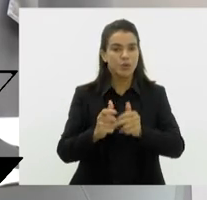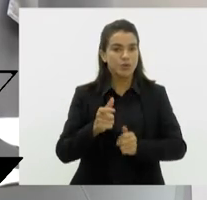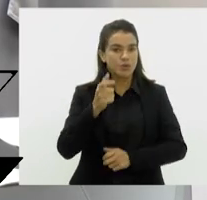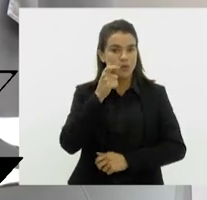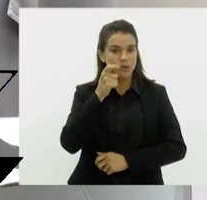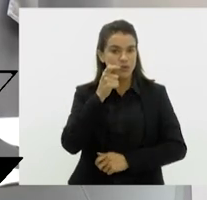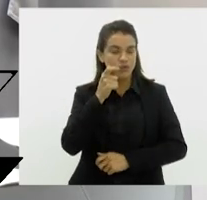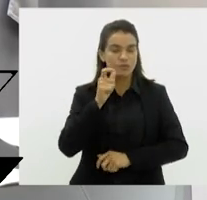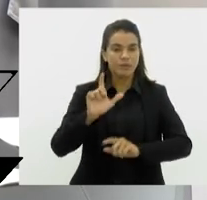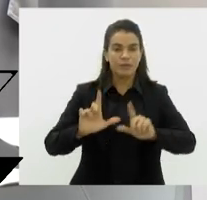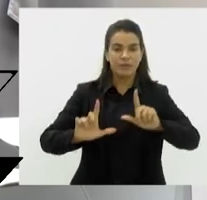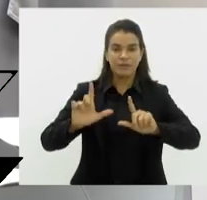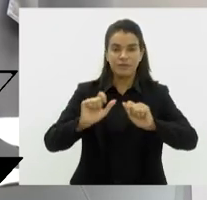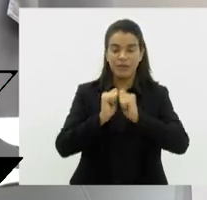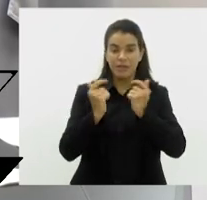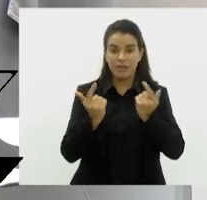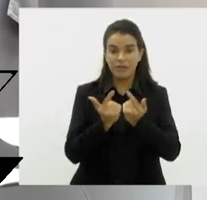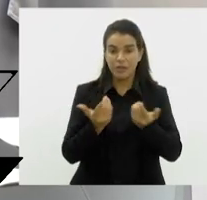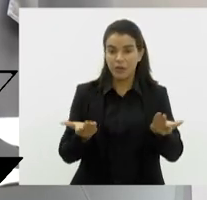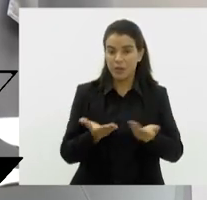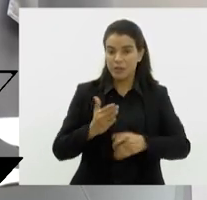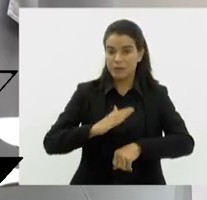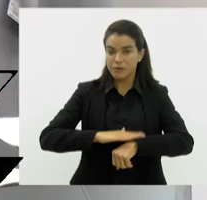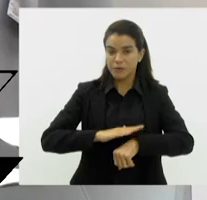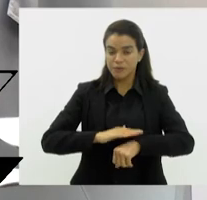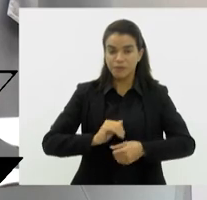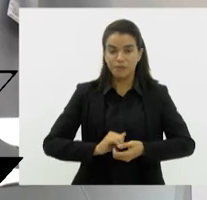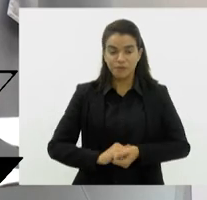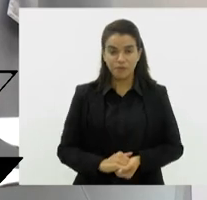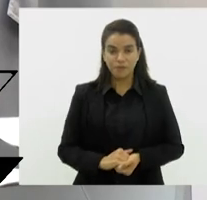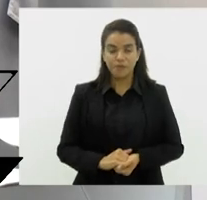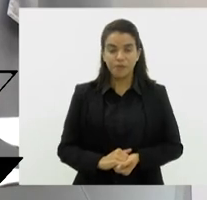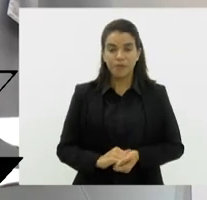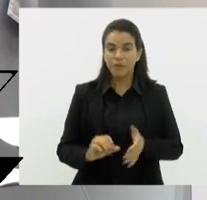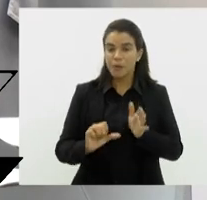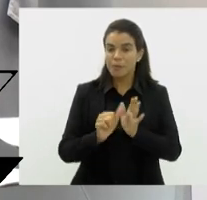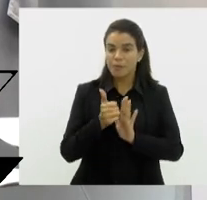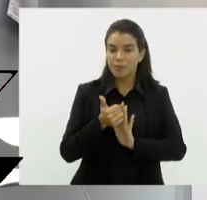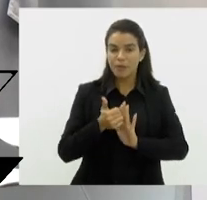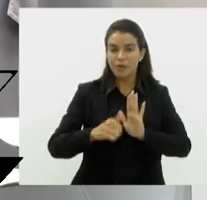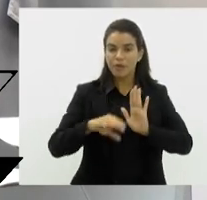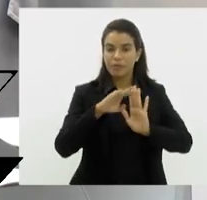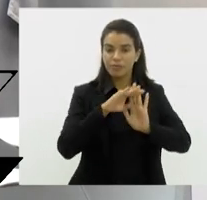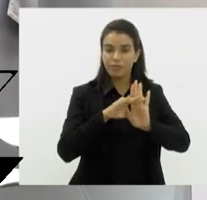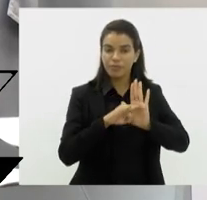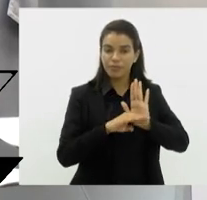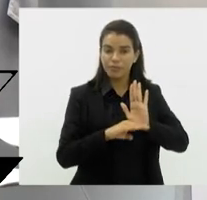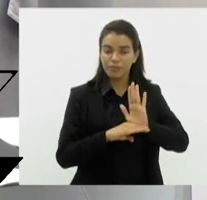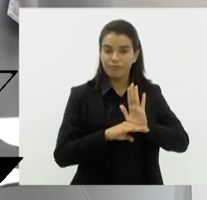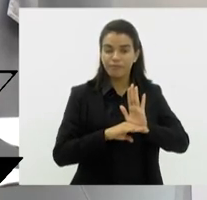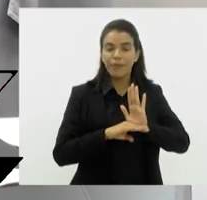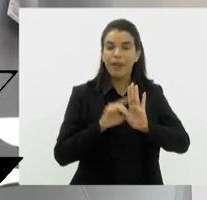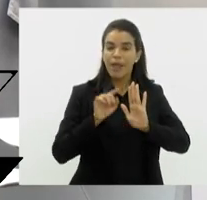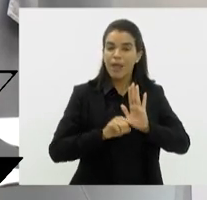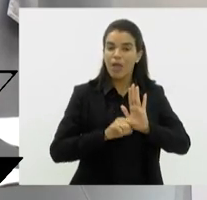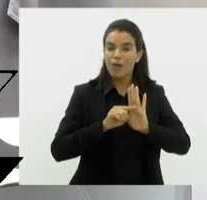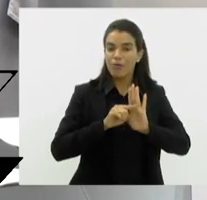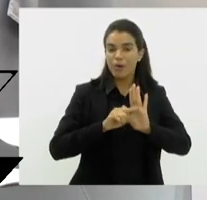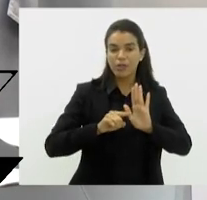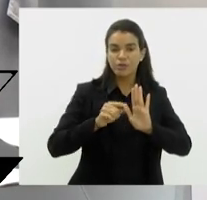acompanham pela TV Alerj nesse momento. O primeiro item da pauta, na realidade, é uma questão de